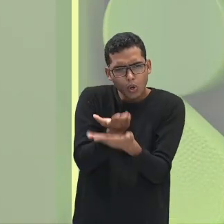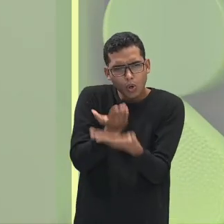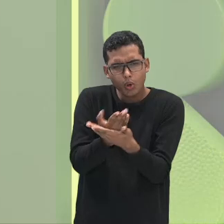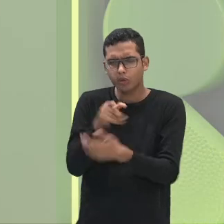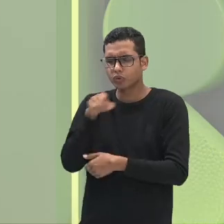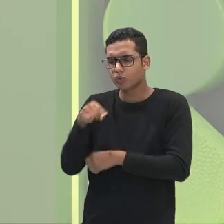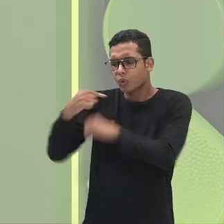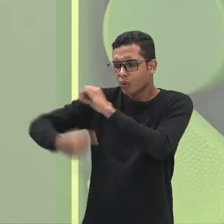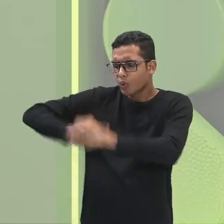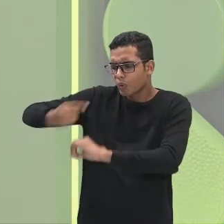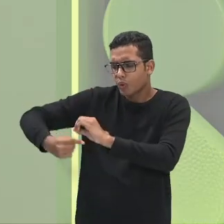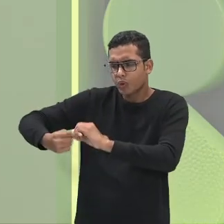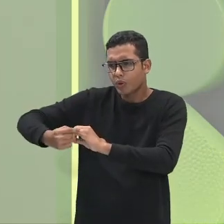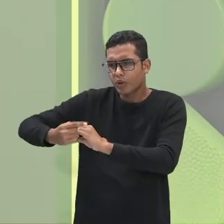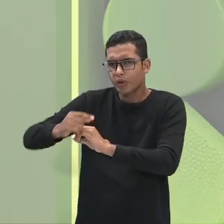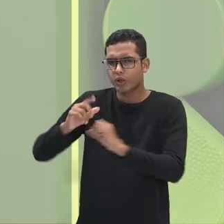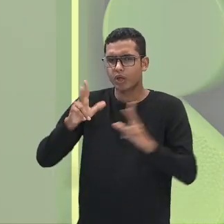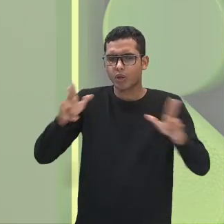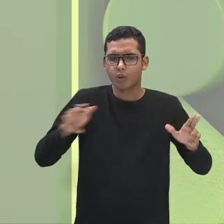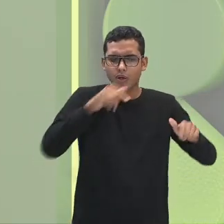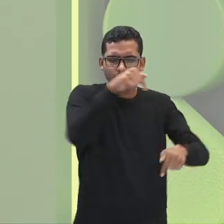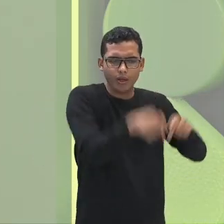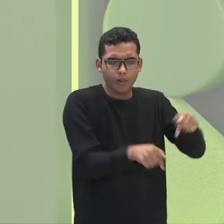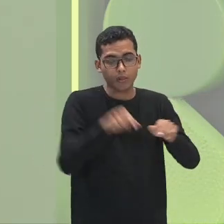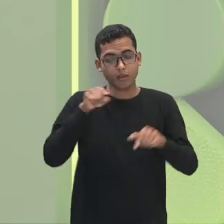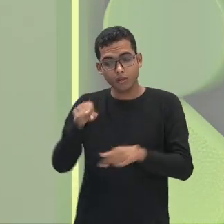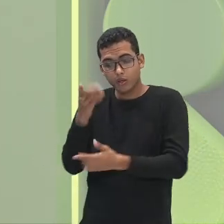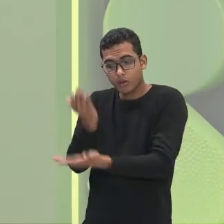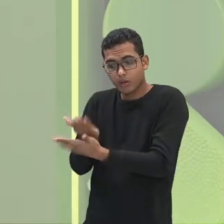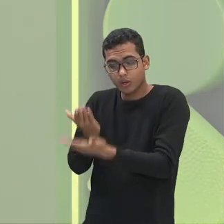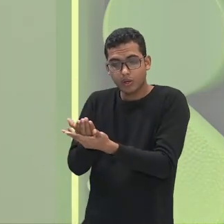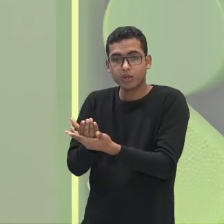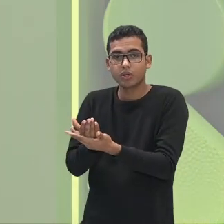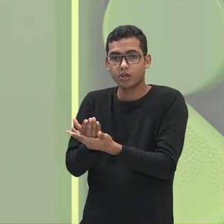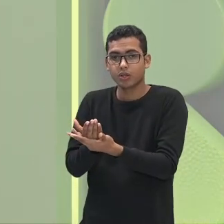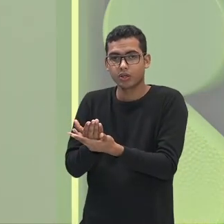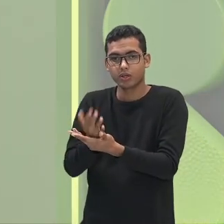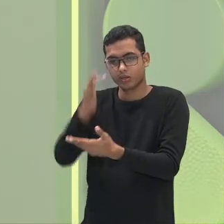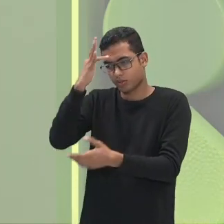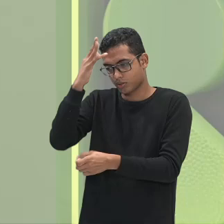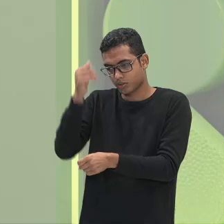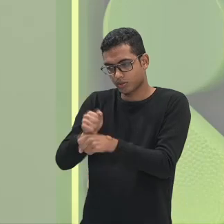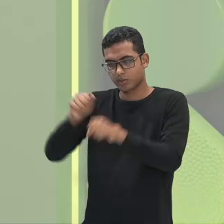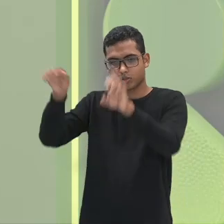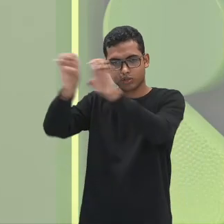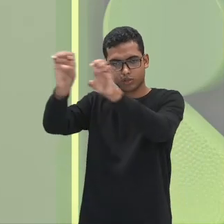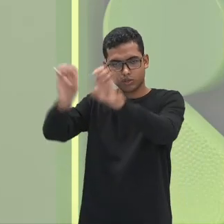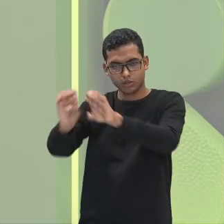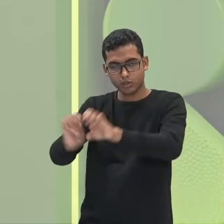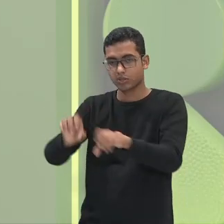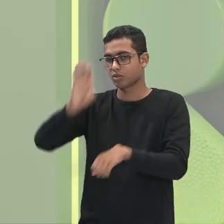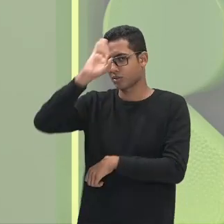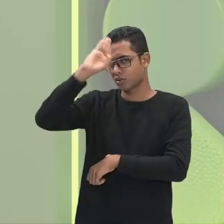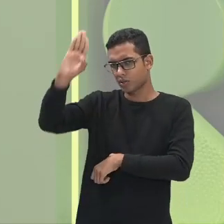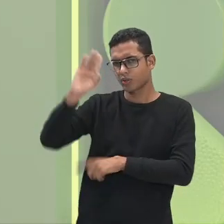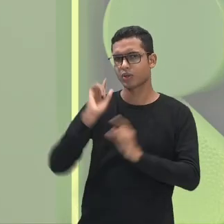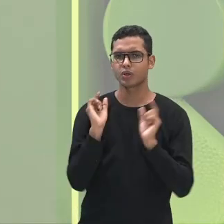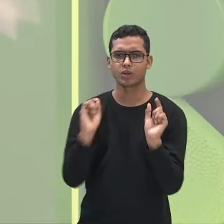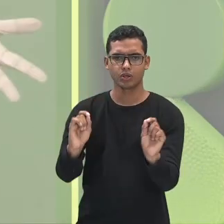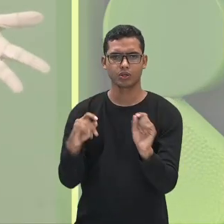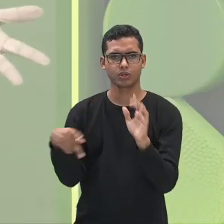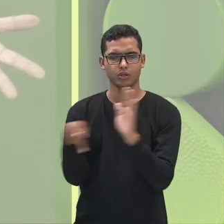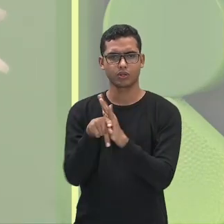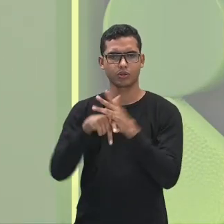átomo como na química. Ela vai estudar o átomo, porém, nas estruturas, principalmente